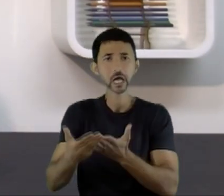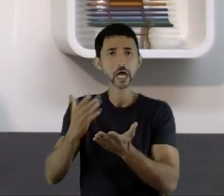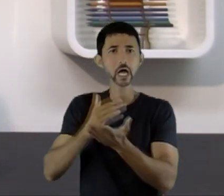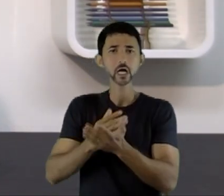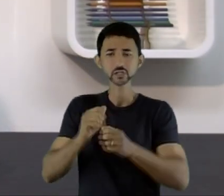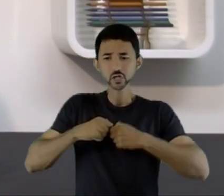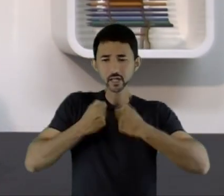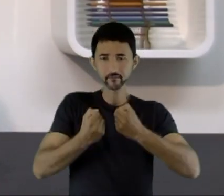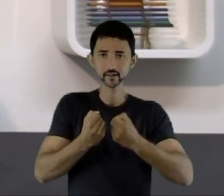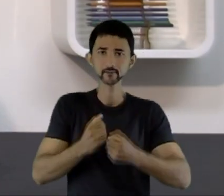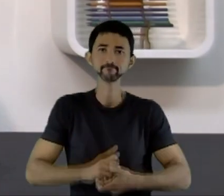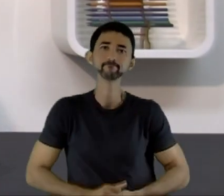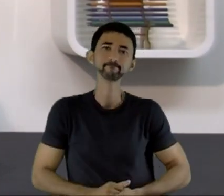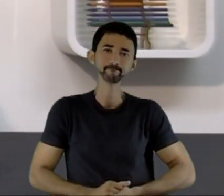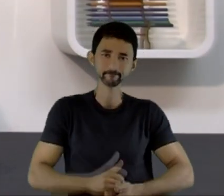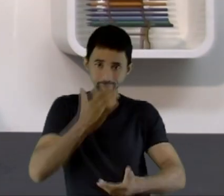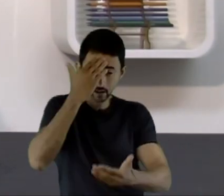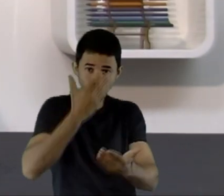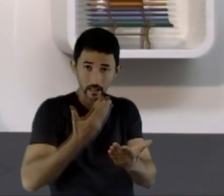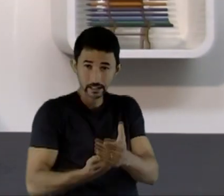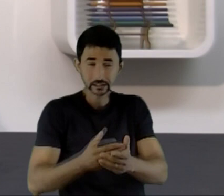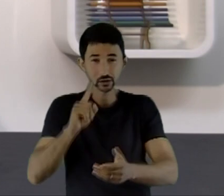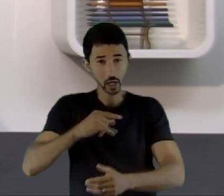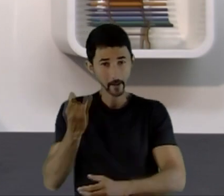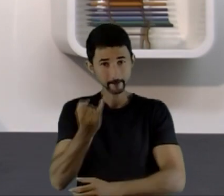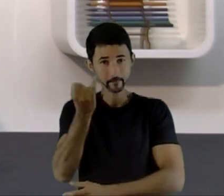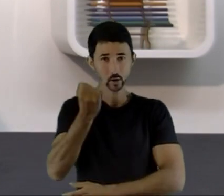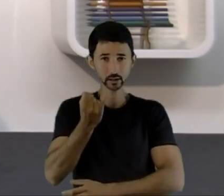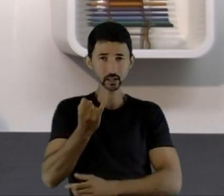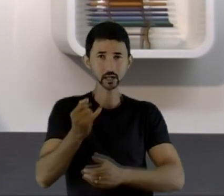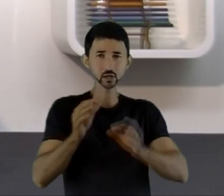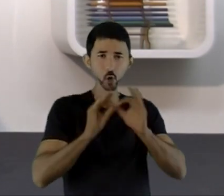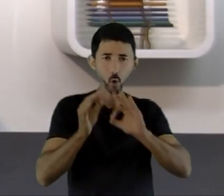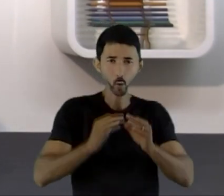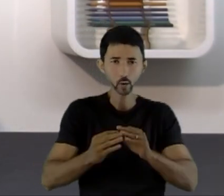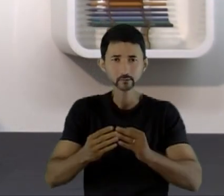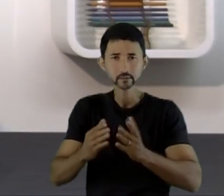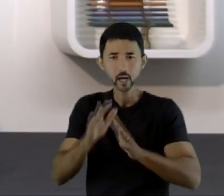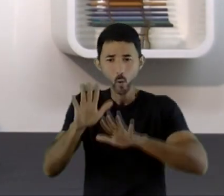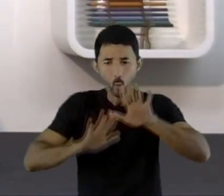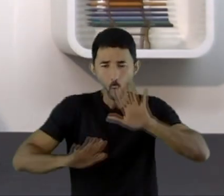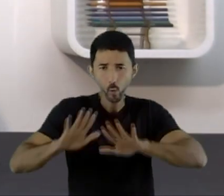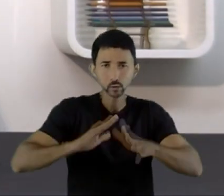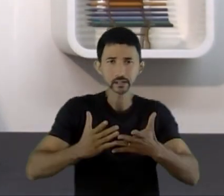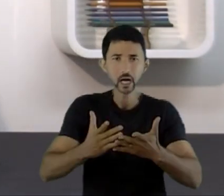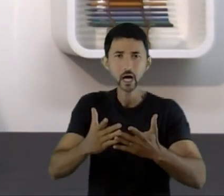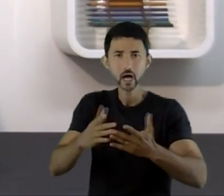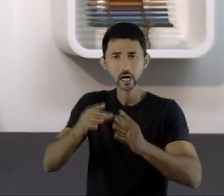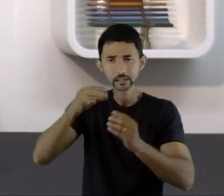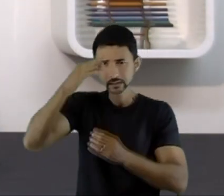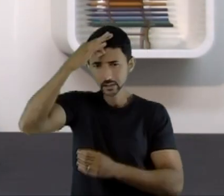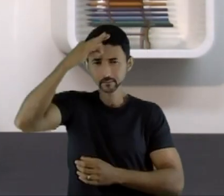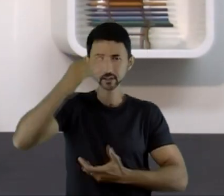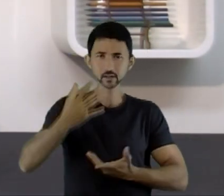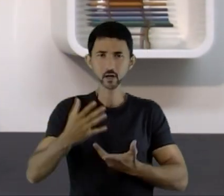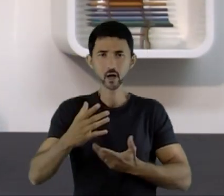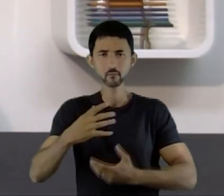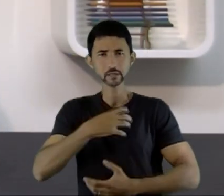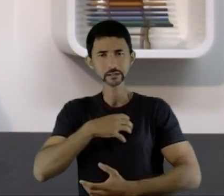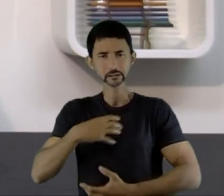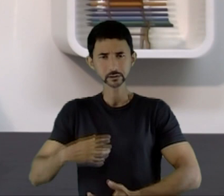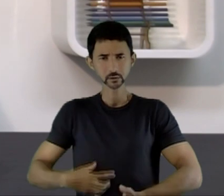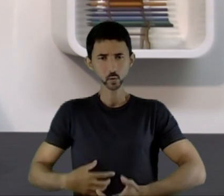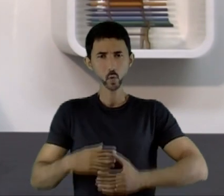e defender para a gente. Eu acredito que é importante tratar a espiritualidade para que a saúde